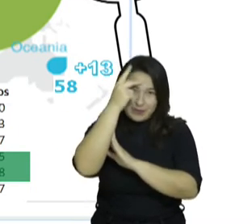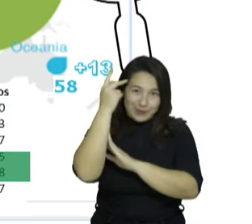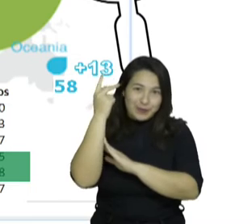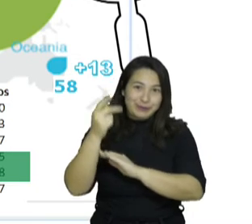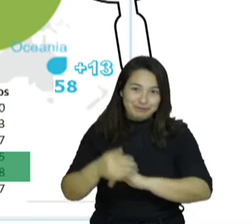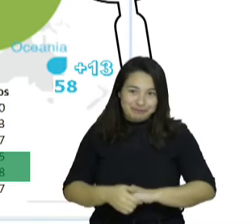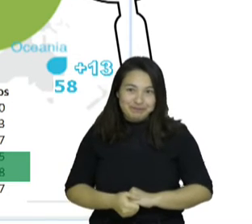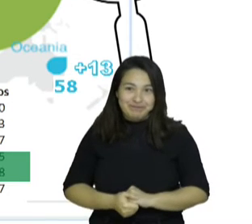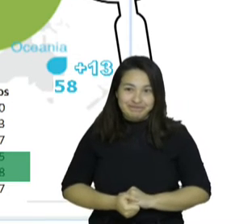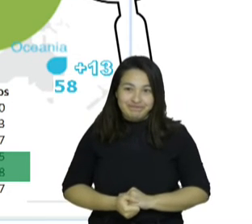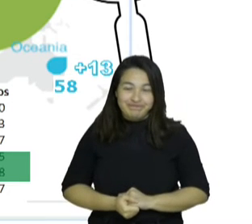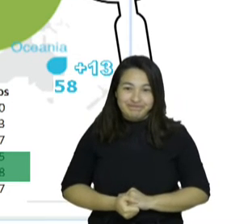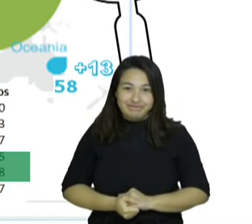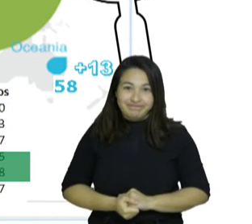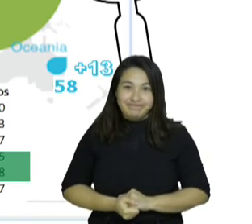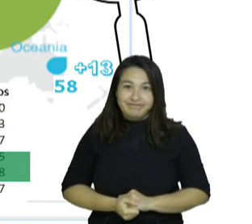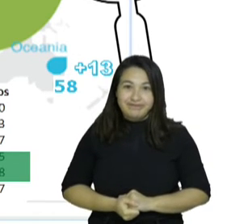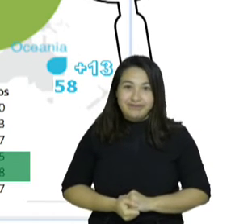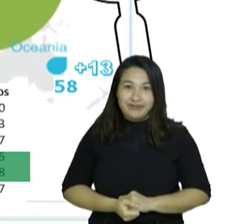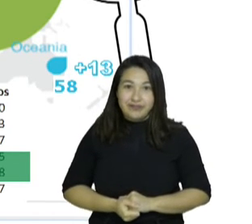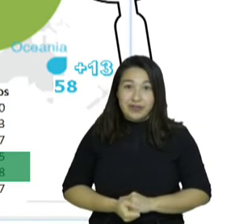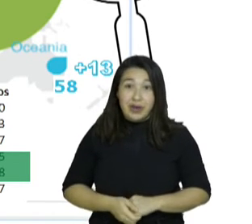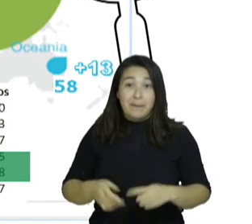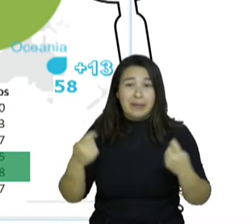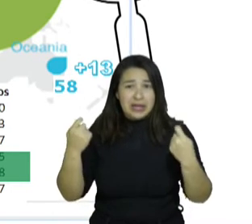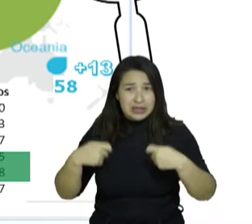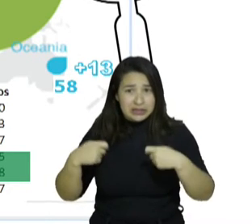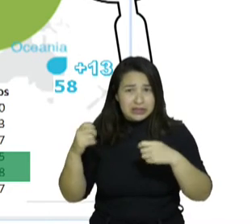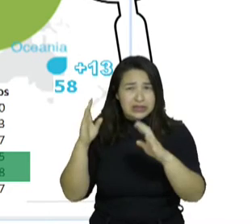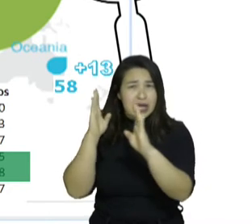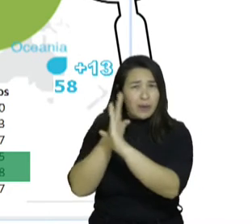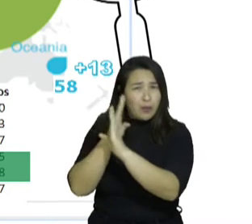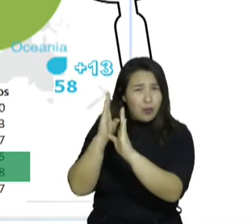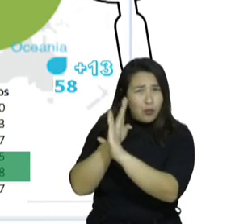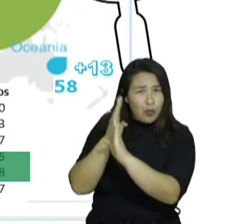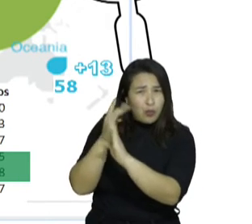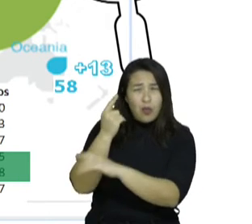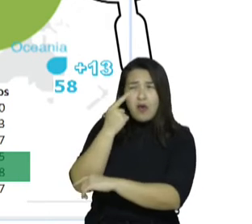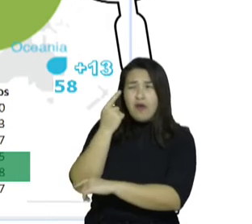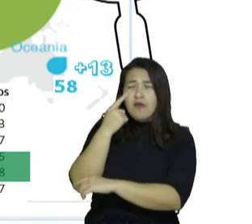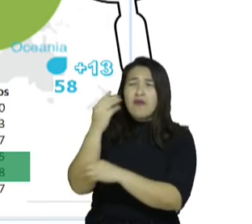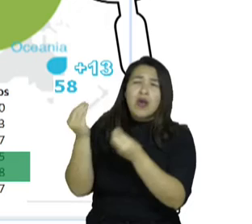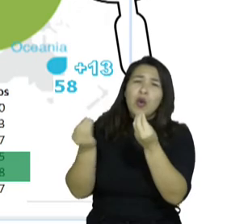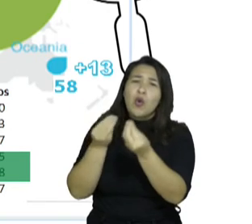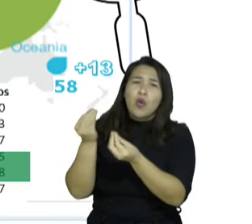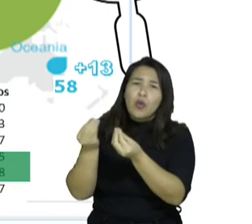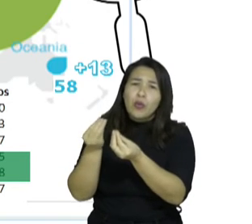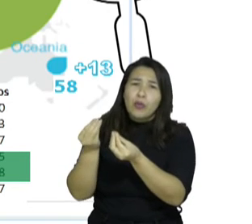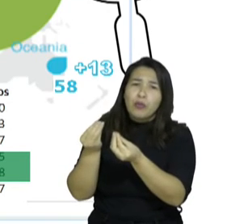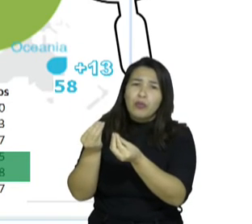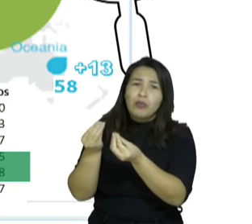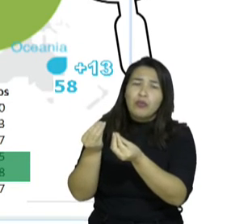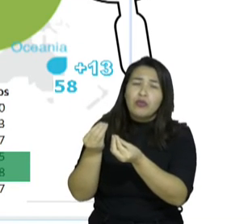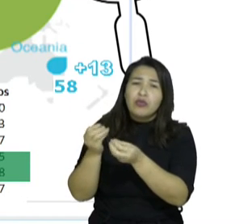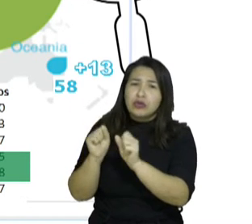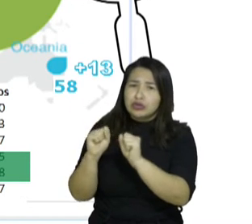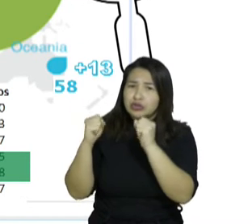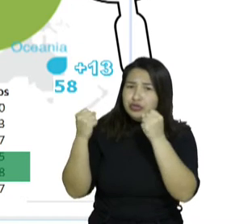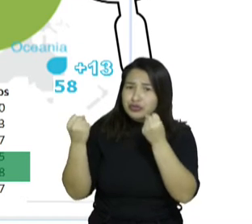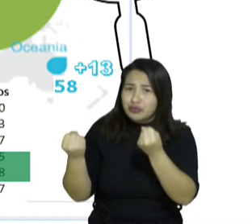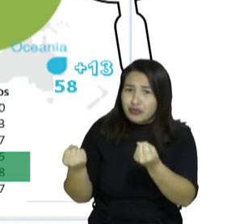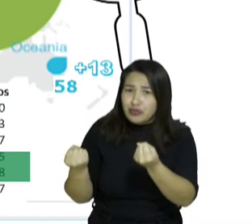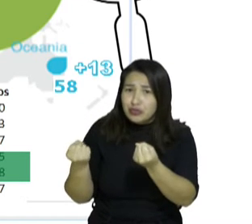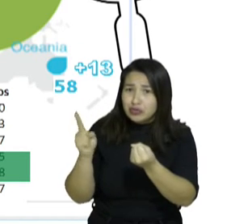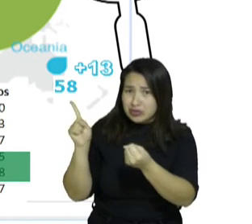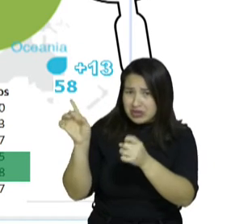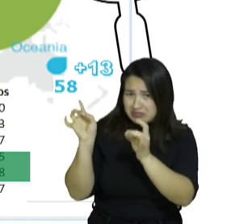lá isso aqui tem que ser sentado tem que ser analisar tem que se olhar nós vamos gastar esforços aqui nós não devemos abandonar isso